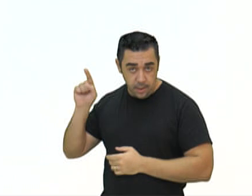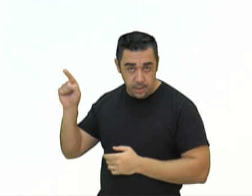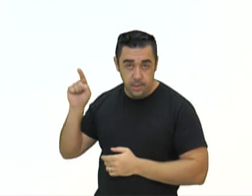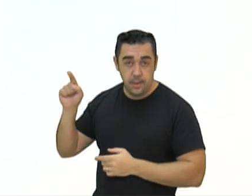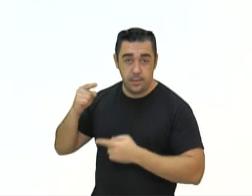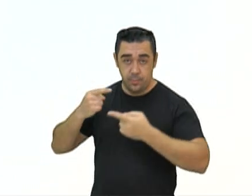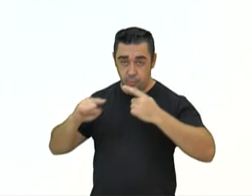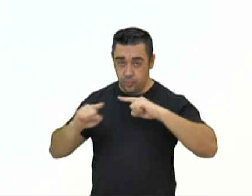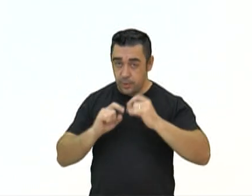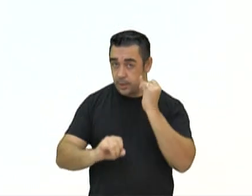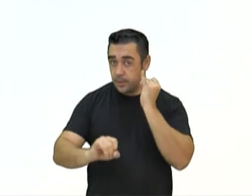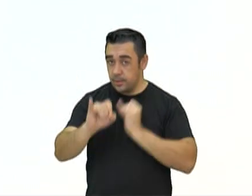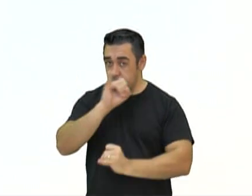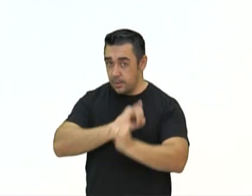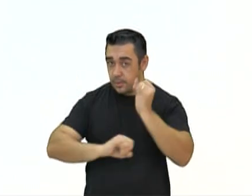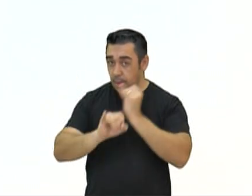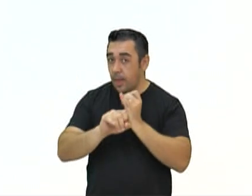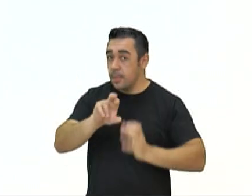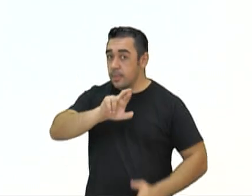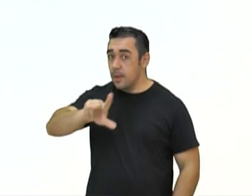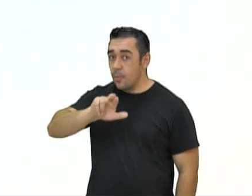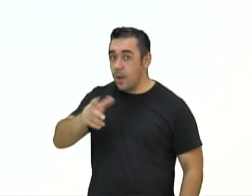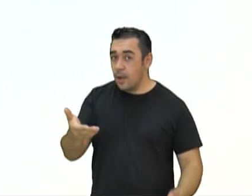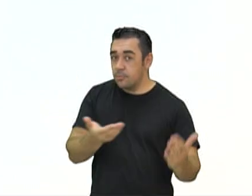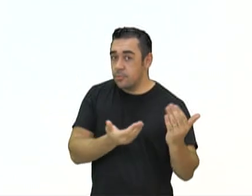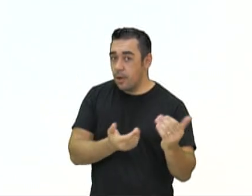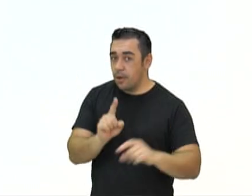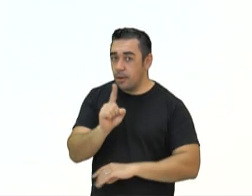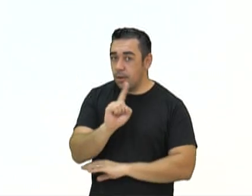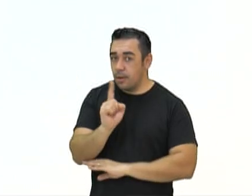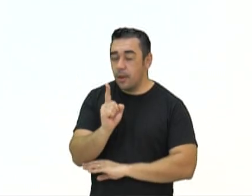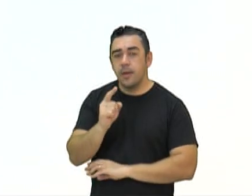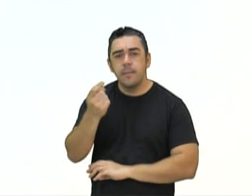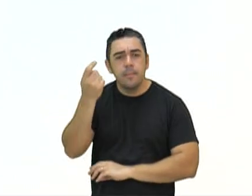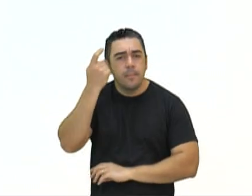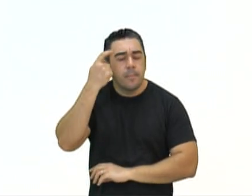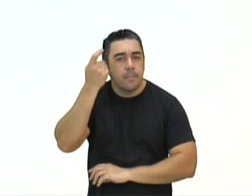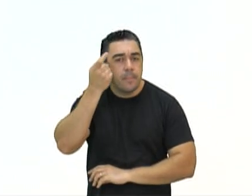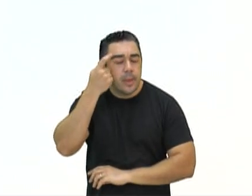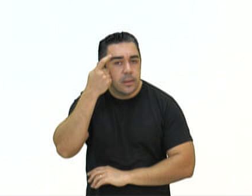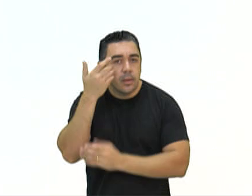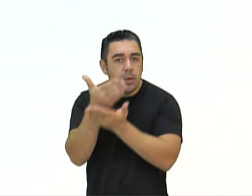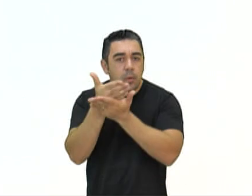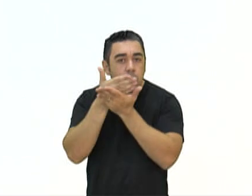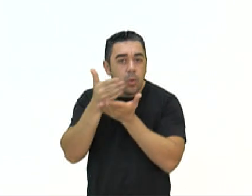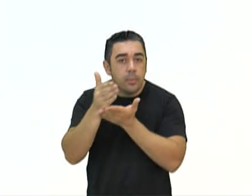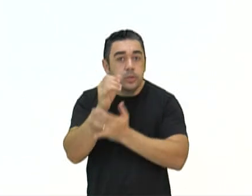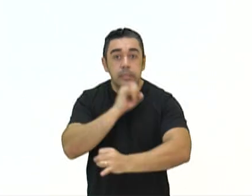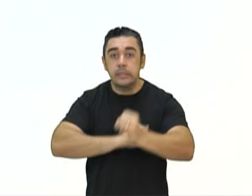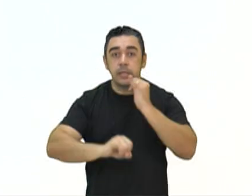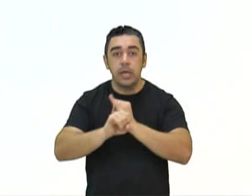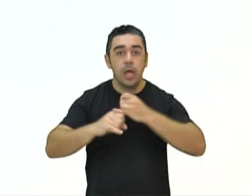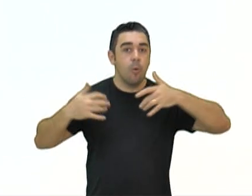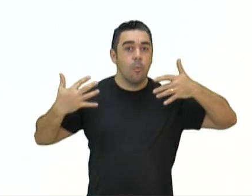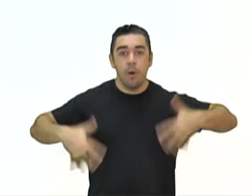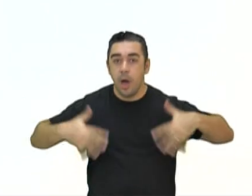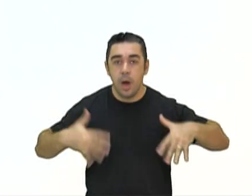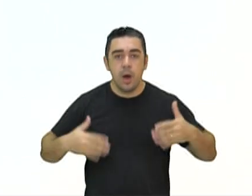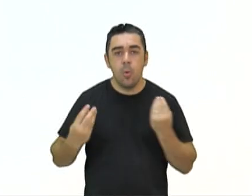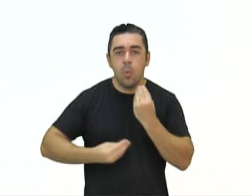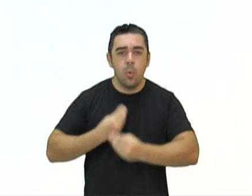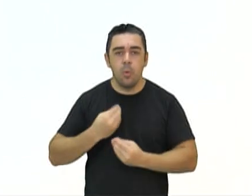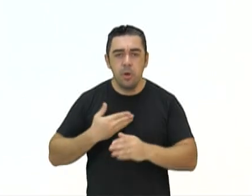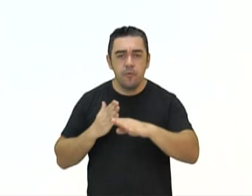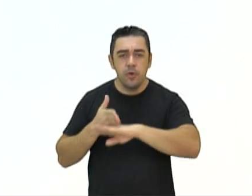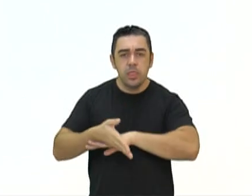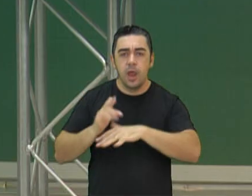Gilberto Gil não é tão novinha. Então pensem assim, quando chegou a internet, uau, o que é isso, né? Vou entrar